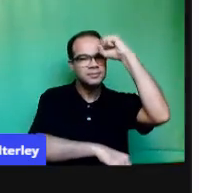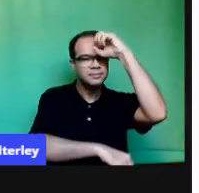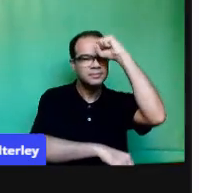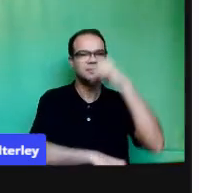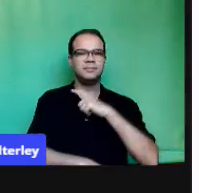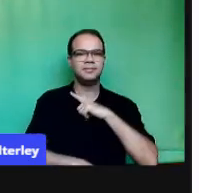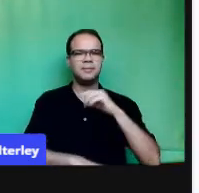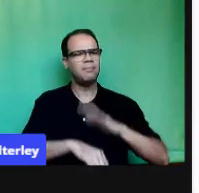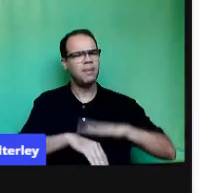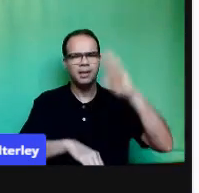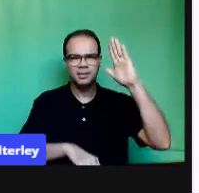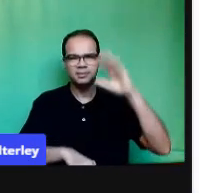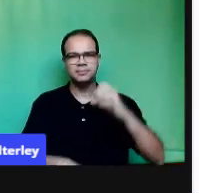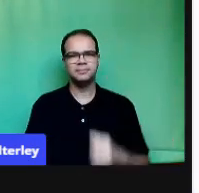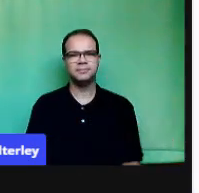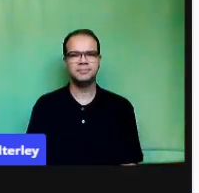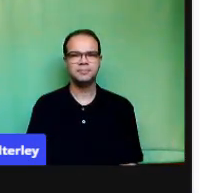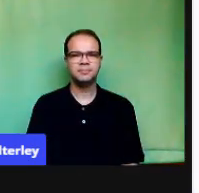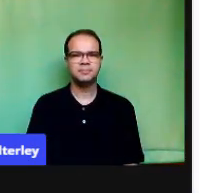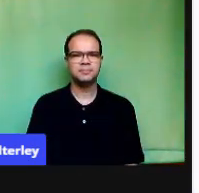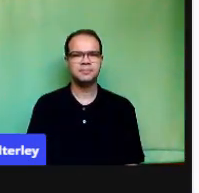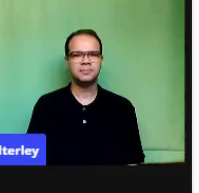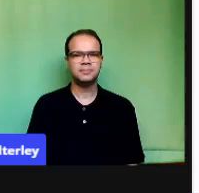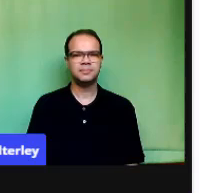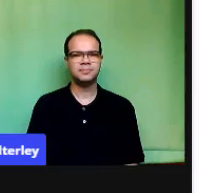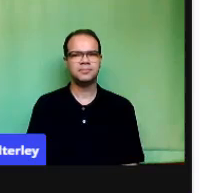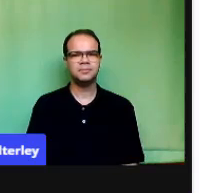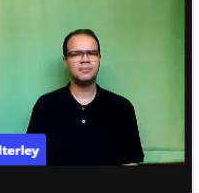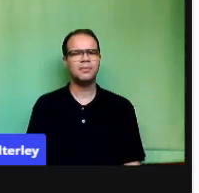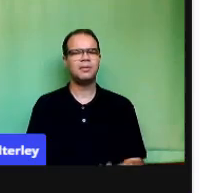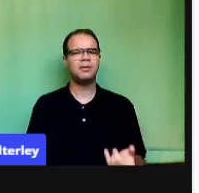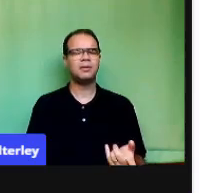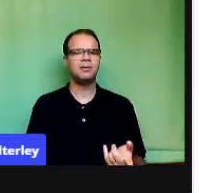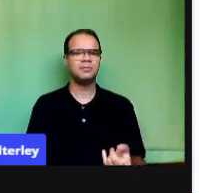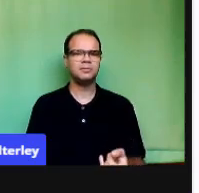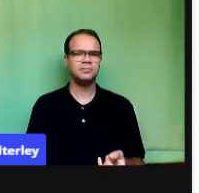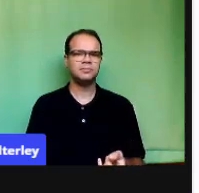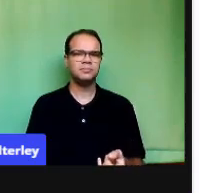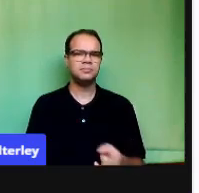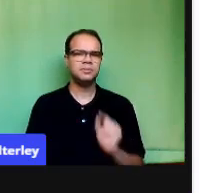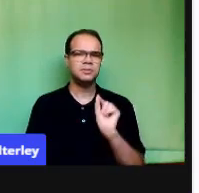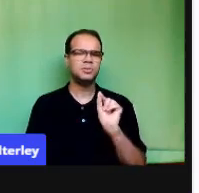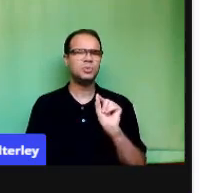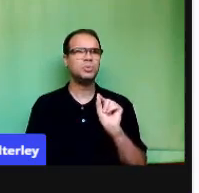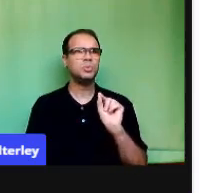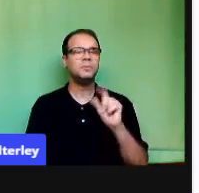O próximo, por favor. Bom, a primeira questão que acho que a gente precisa